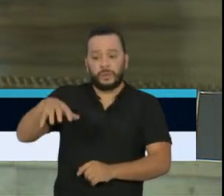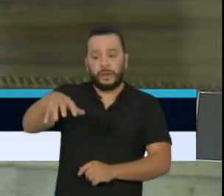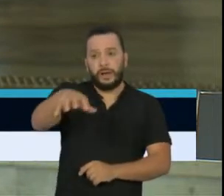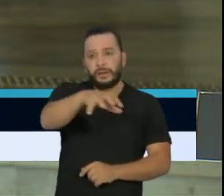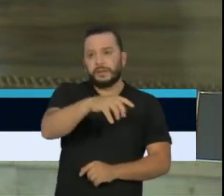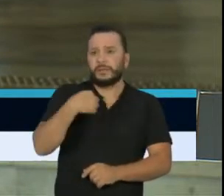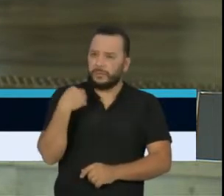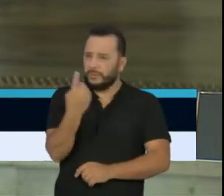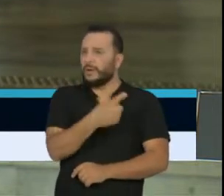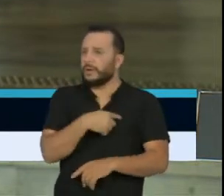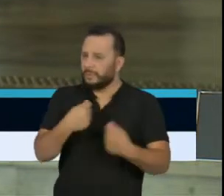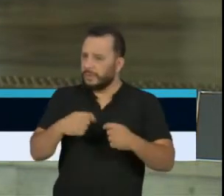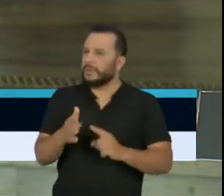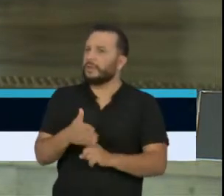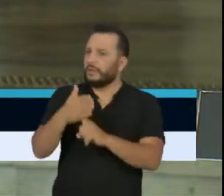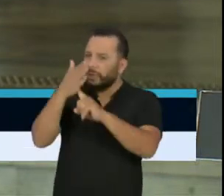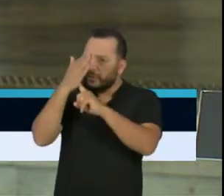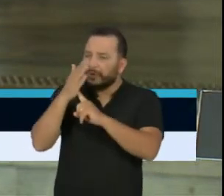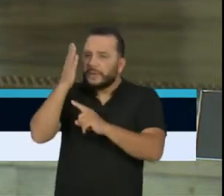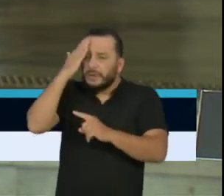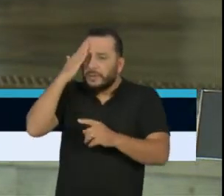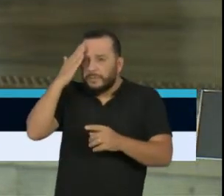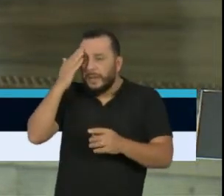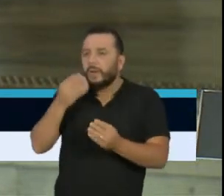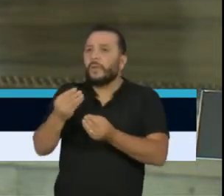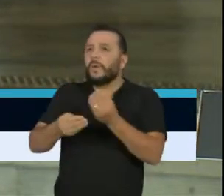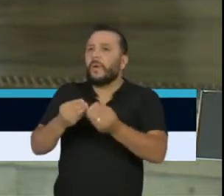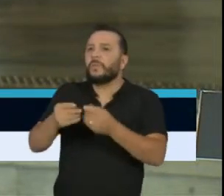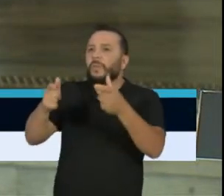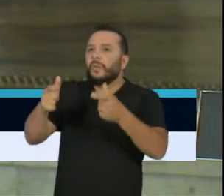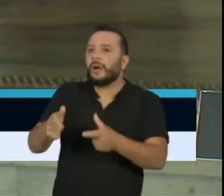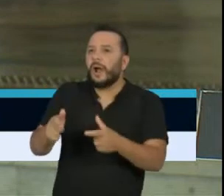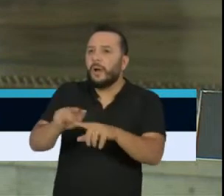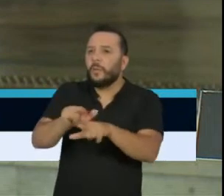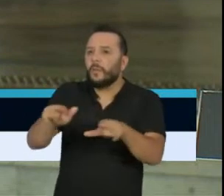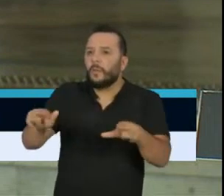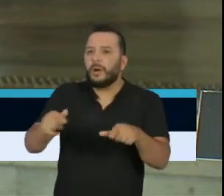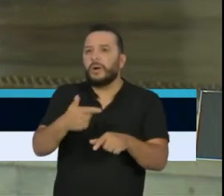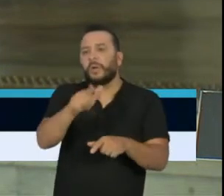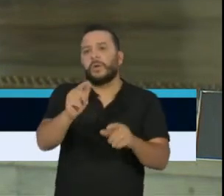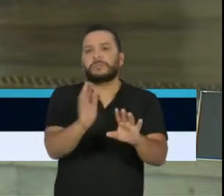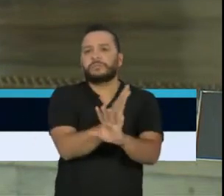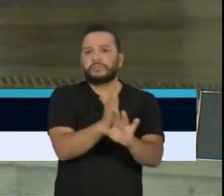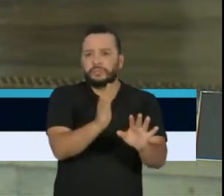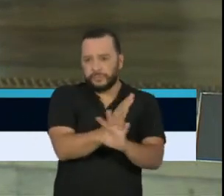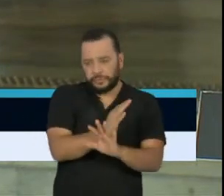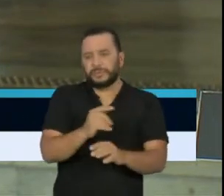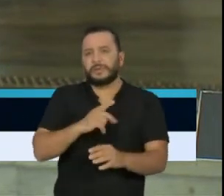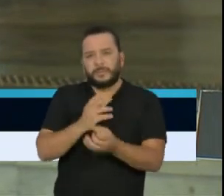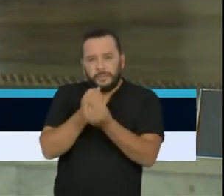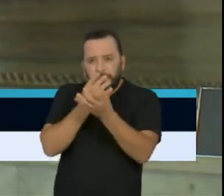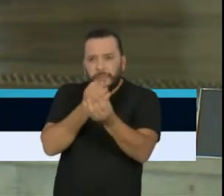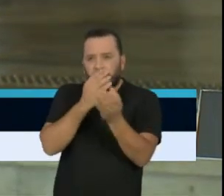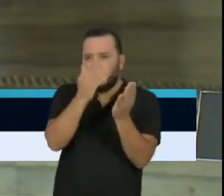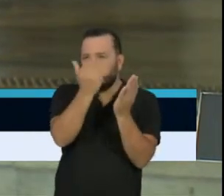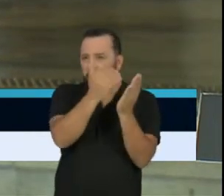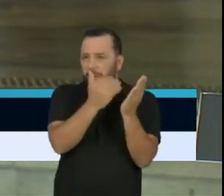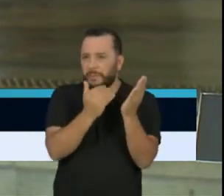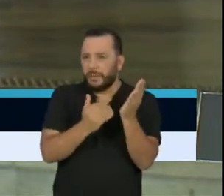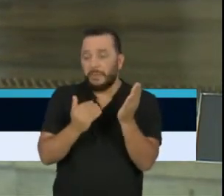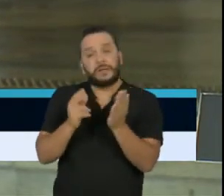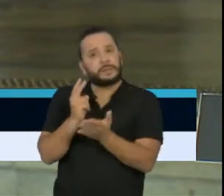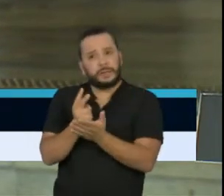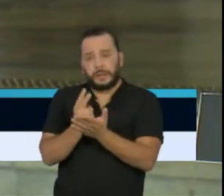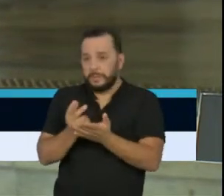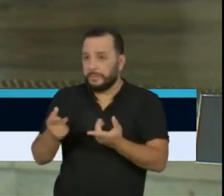por município e integrando todos os dados de governo que vão além da saúde e da economia. Por isso que é um trabalho conjunto